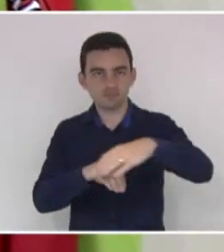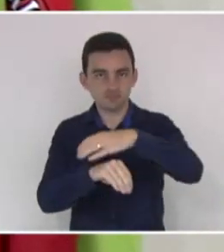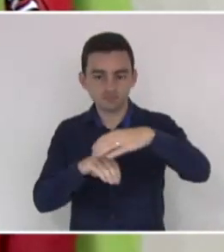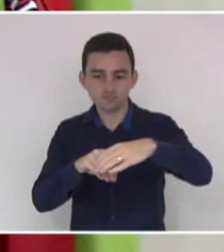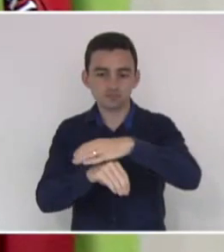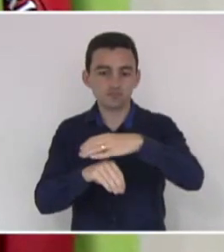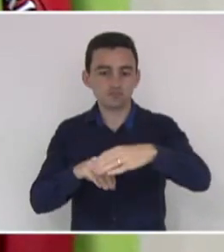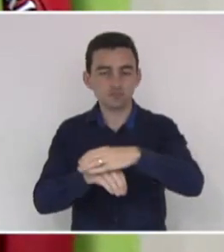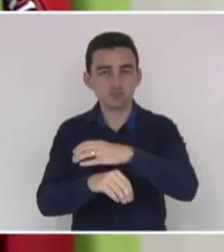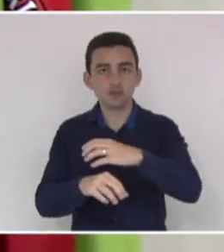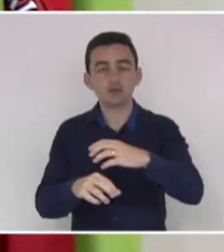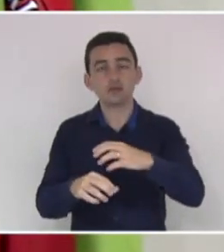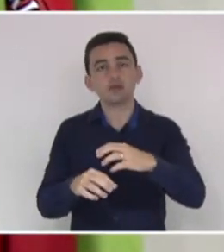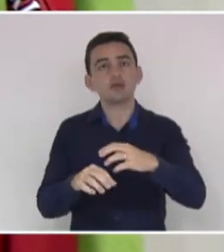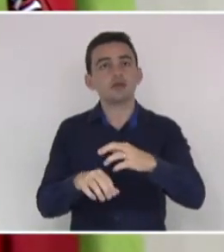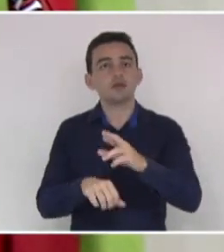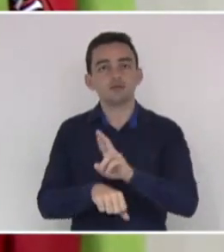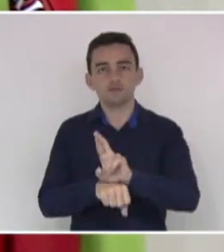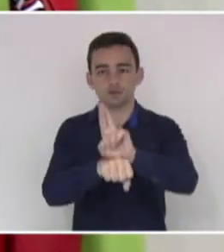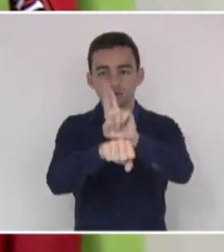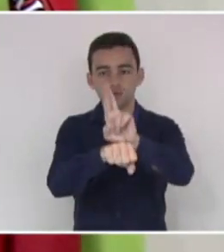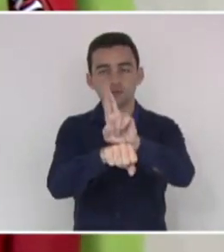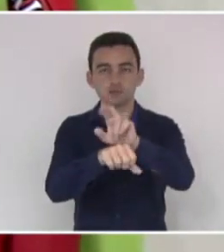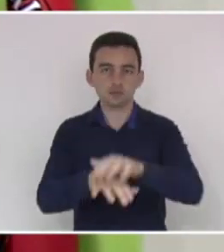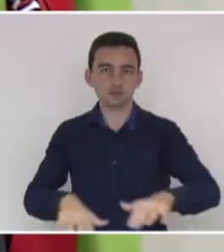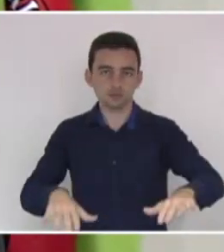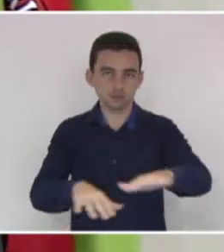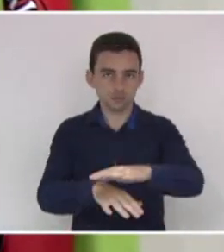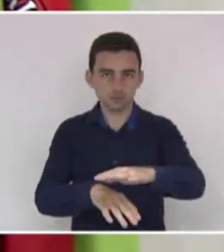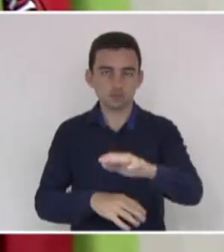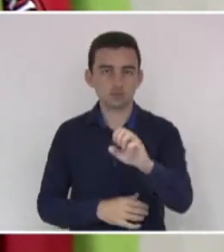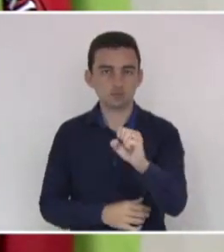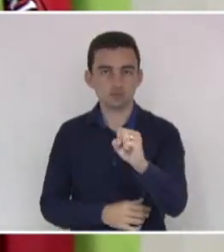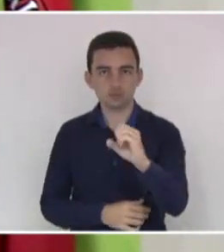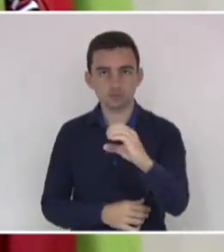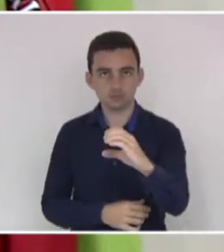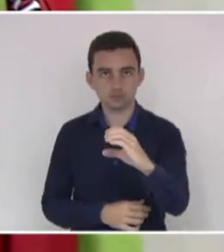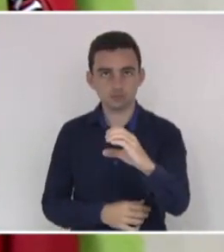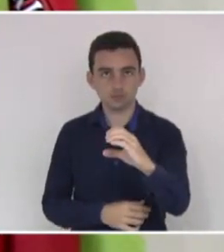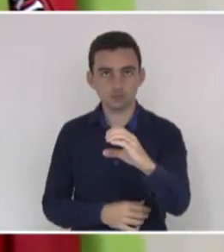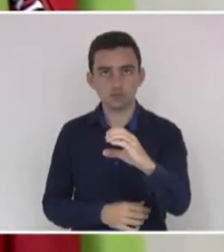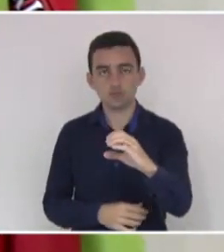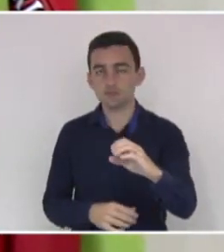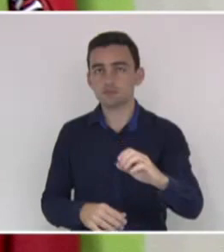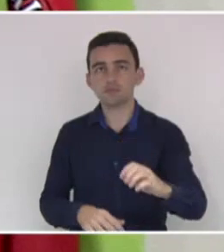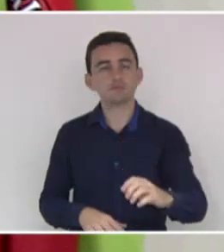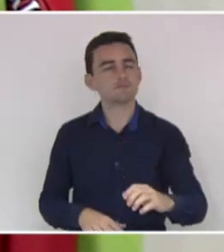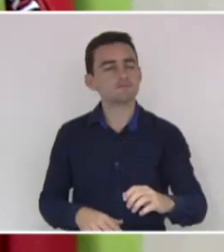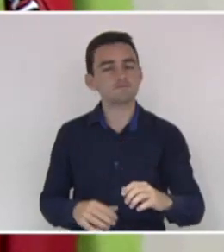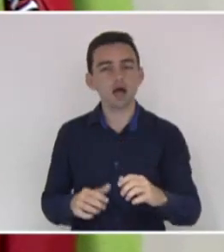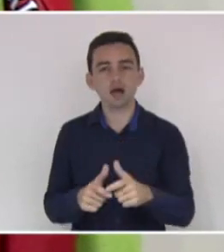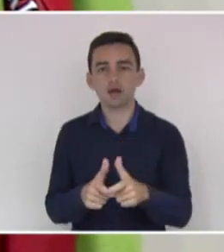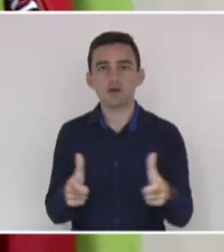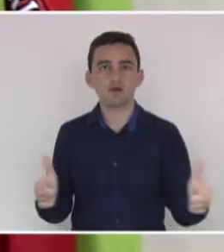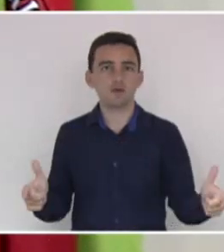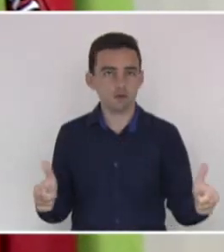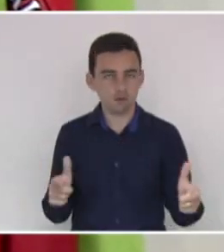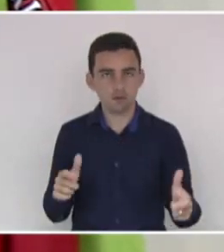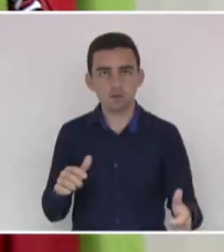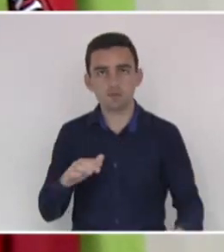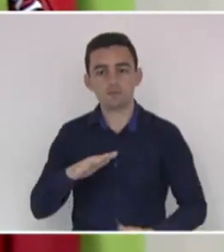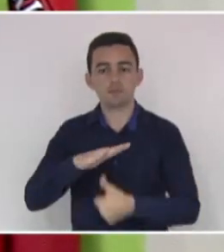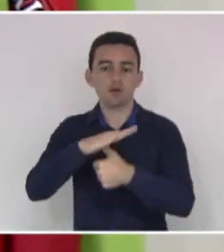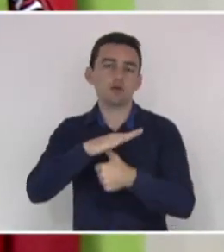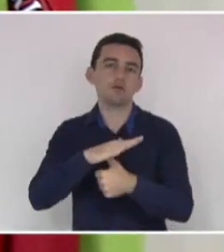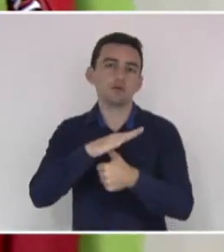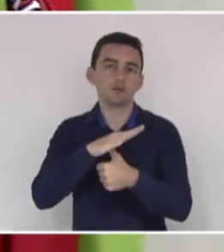Santa Catarina, o maior polo calçadista do estado de Santa Catarina, um polo exportador, gerador de emprego, de